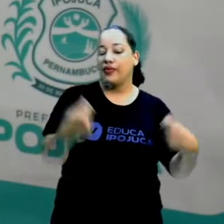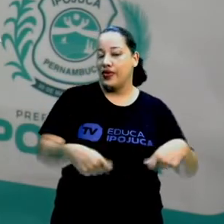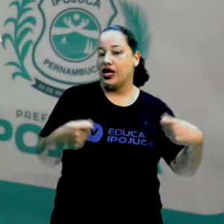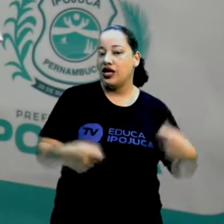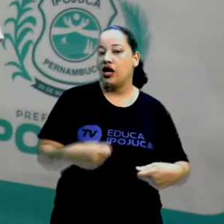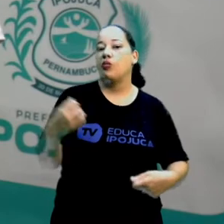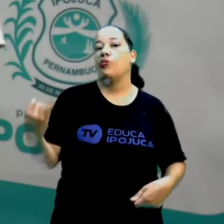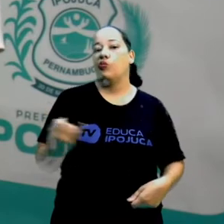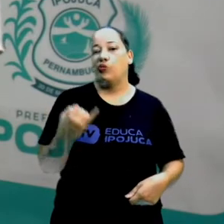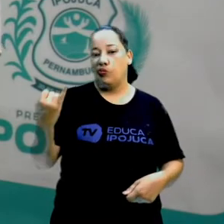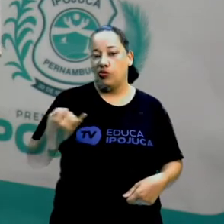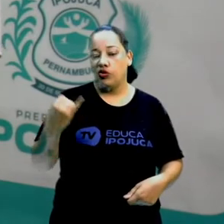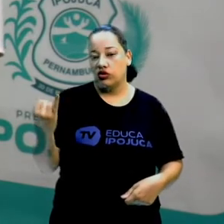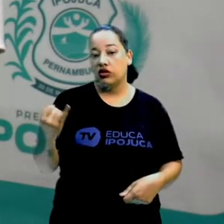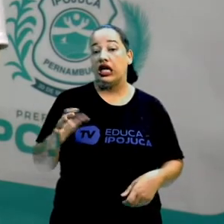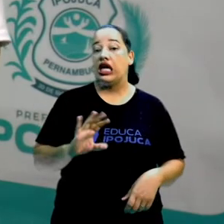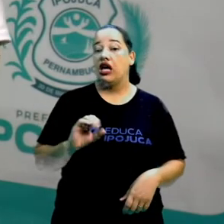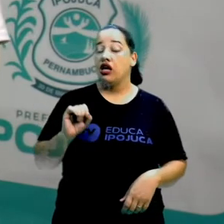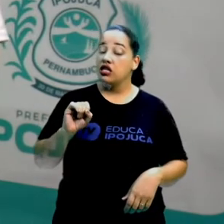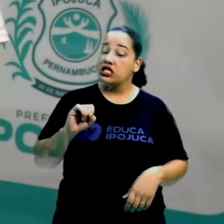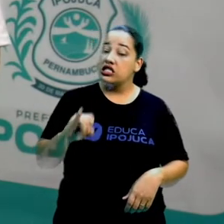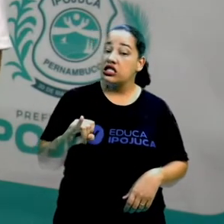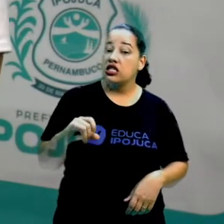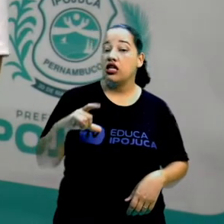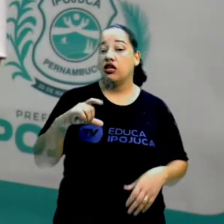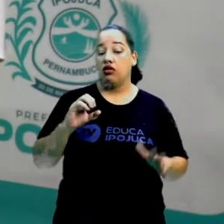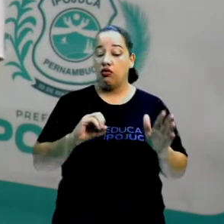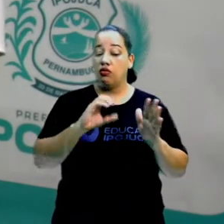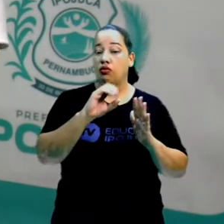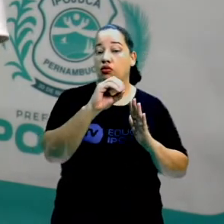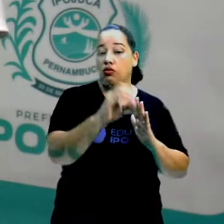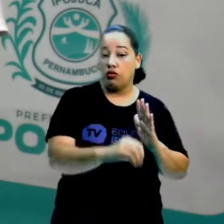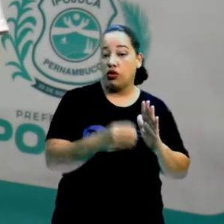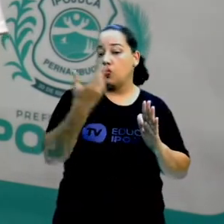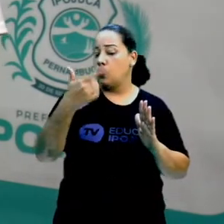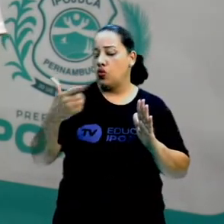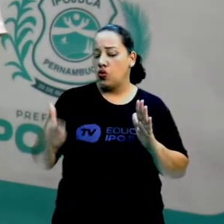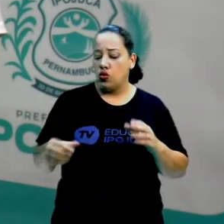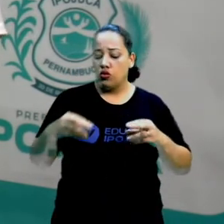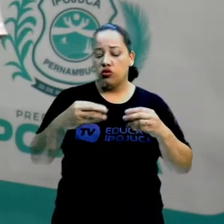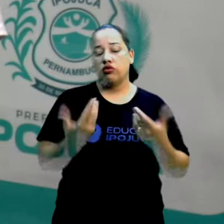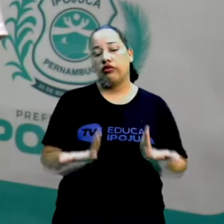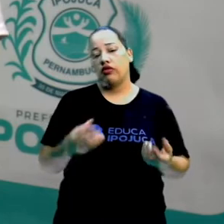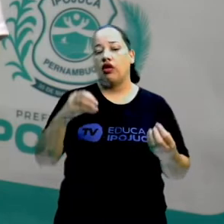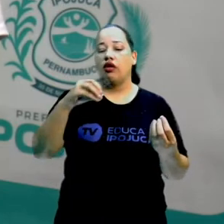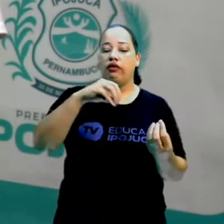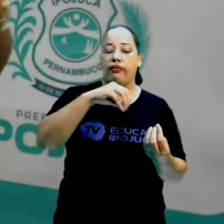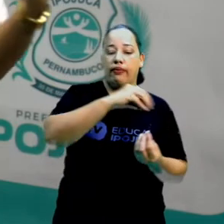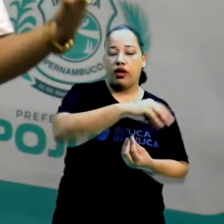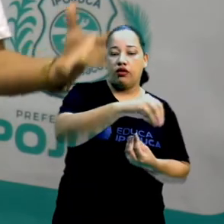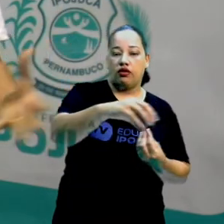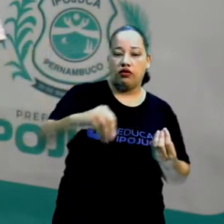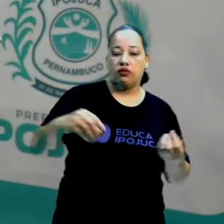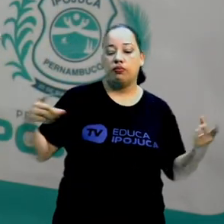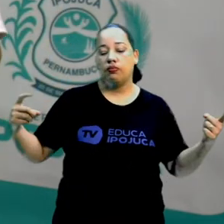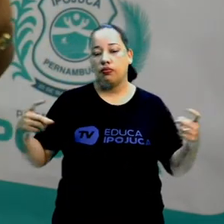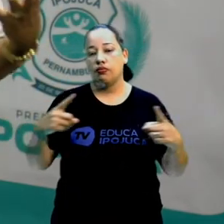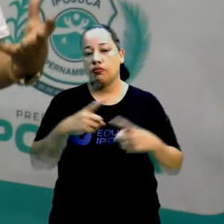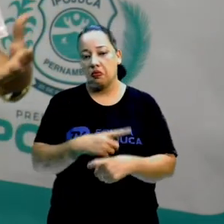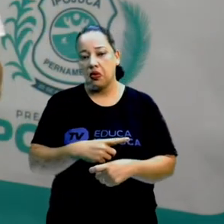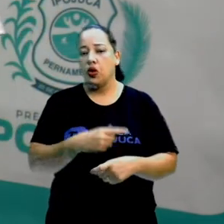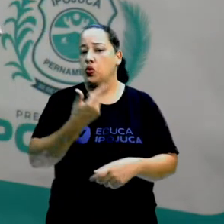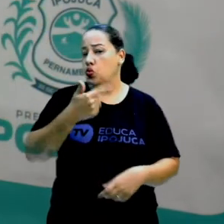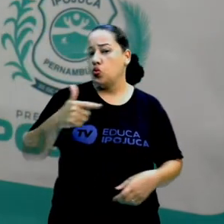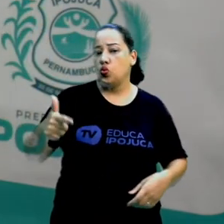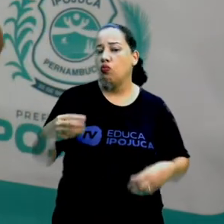se não tivéssemos esse processo dos decompositores, ou seja, das bactérias e dos fungos, nesse equilíbrio da nossa